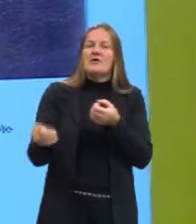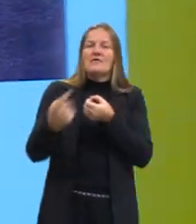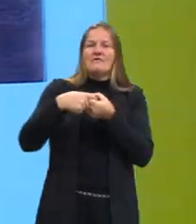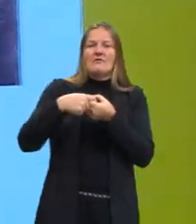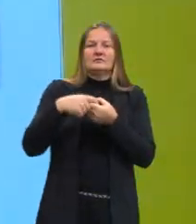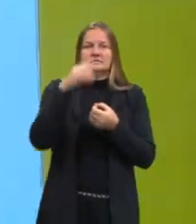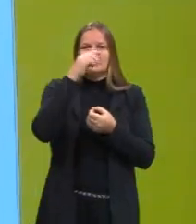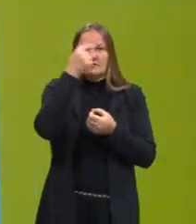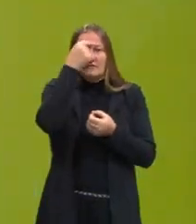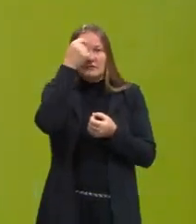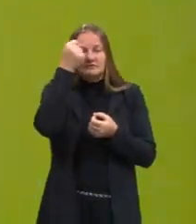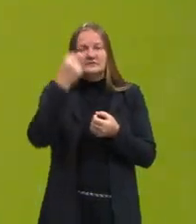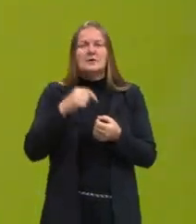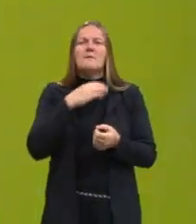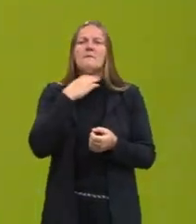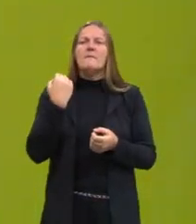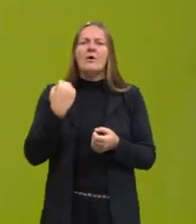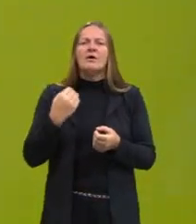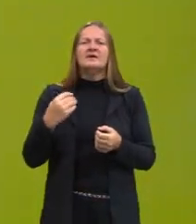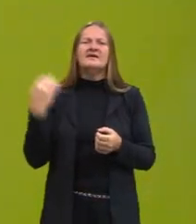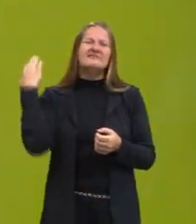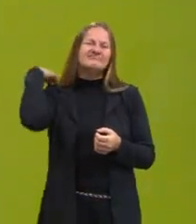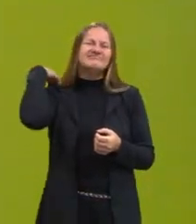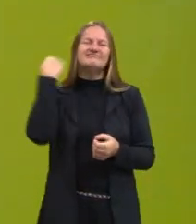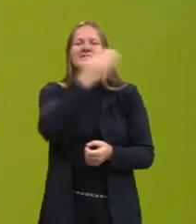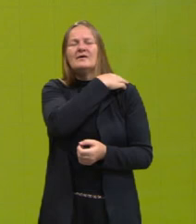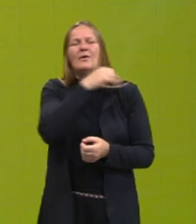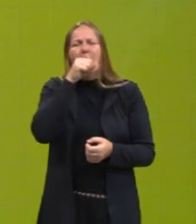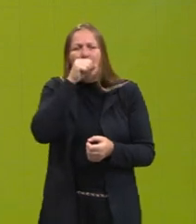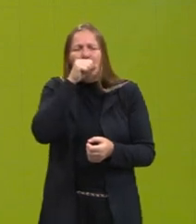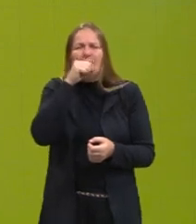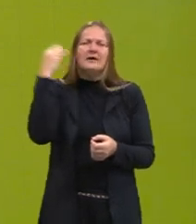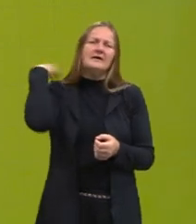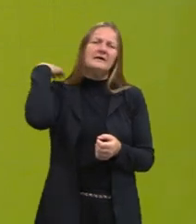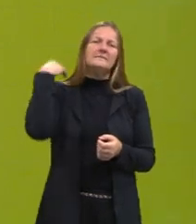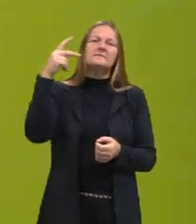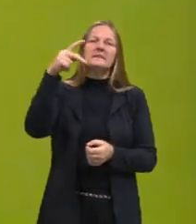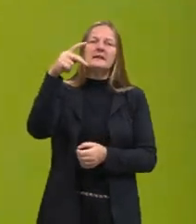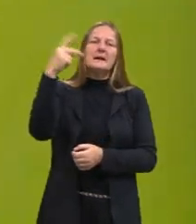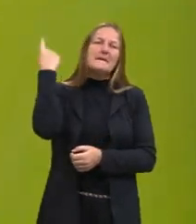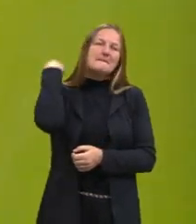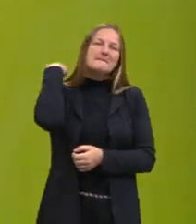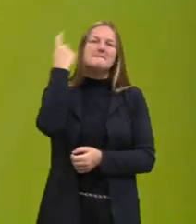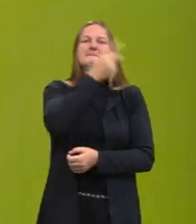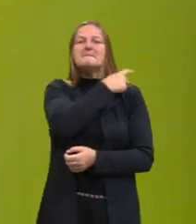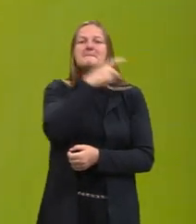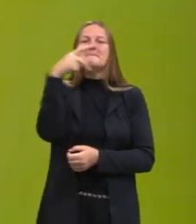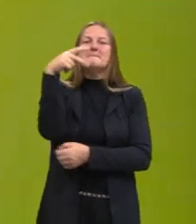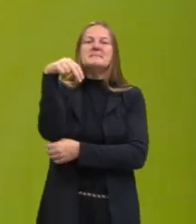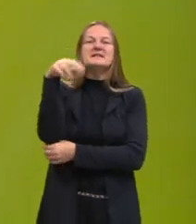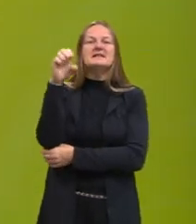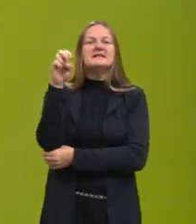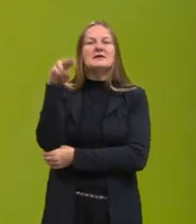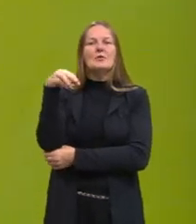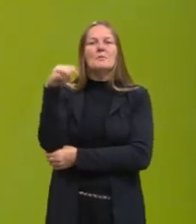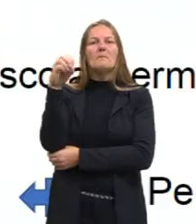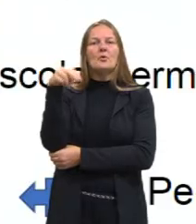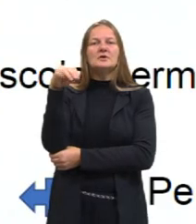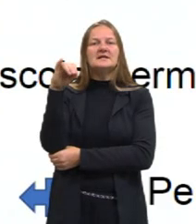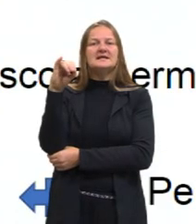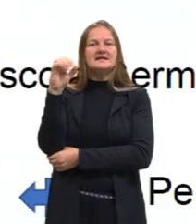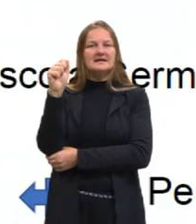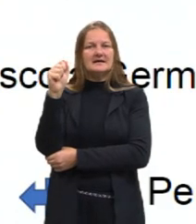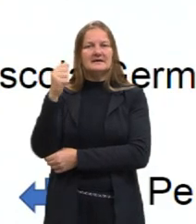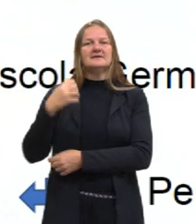volta a universidade ele morre de pneumonia aos e morre de pneumonia aos 56 anos EA